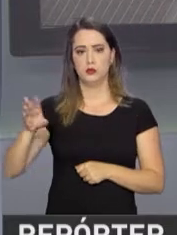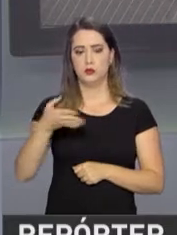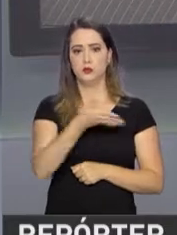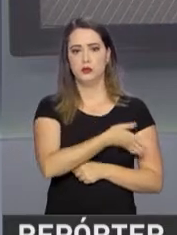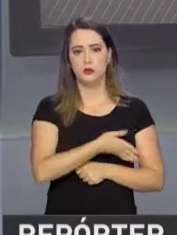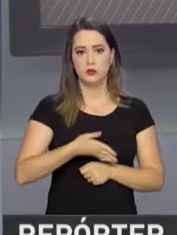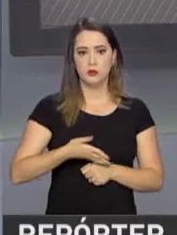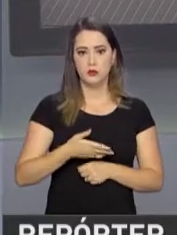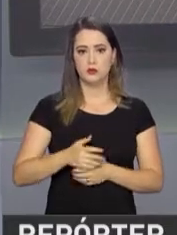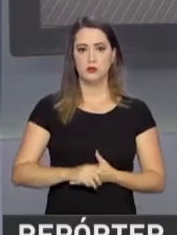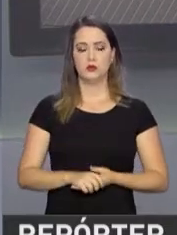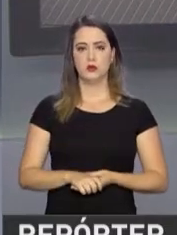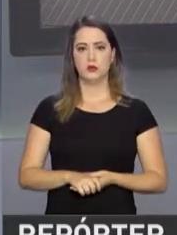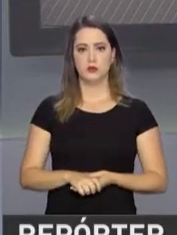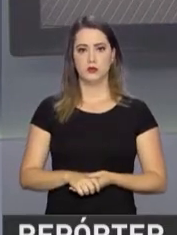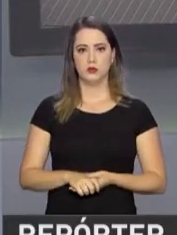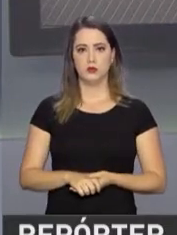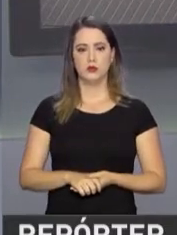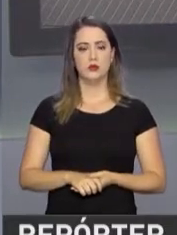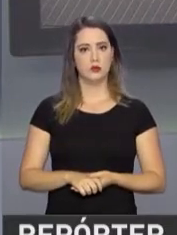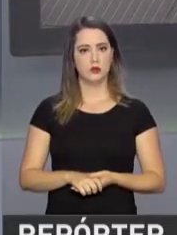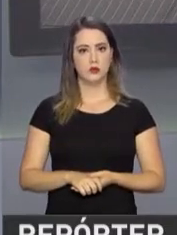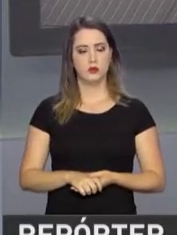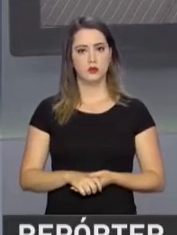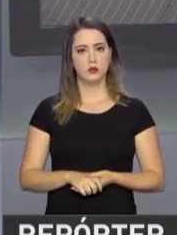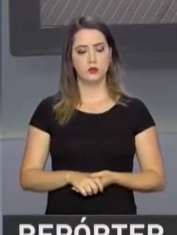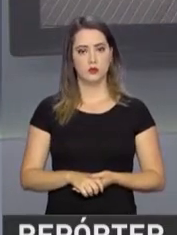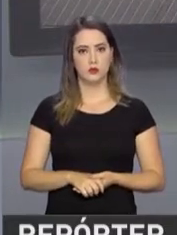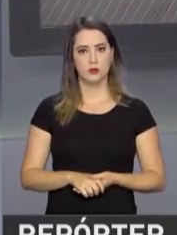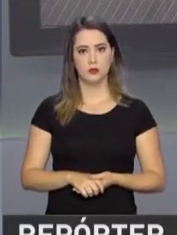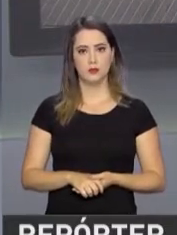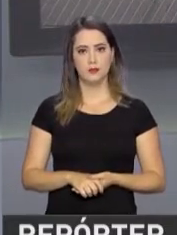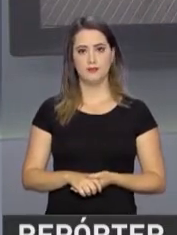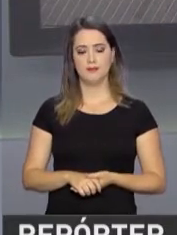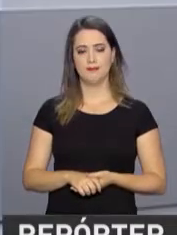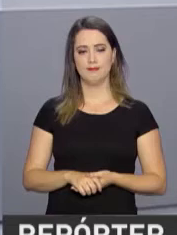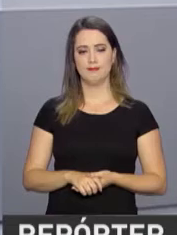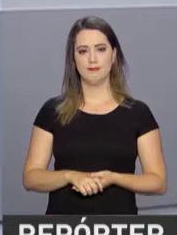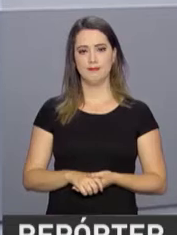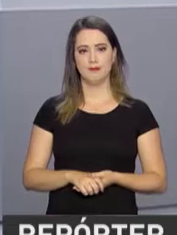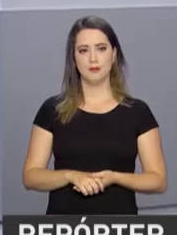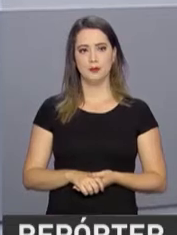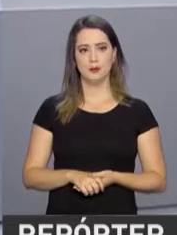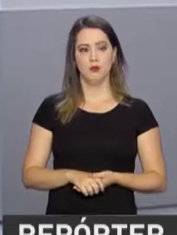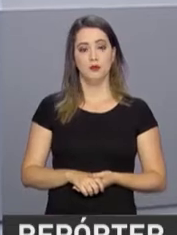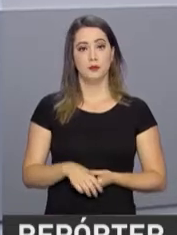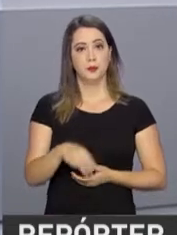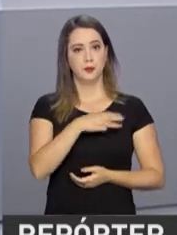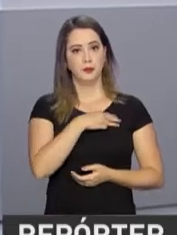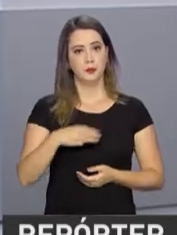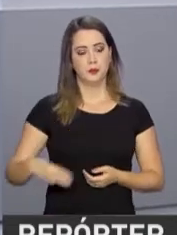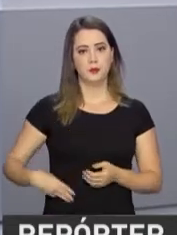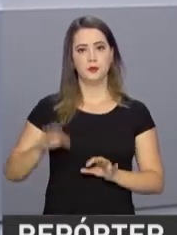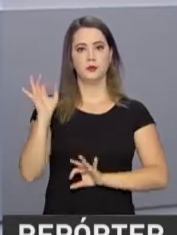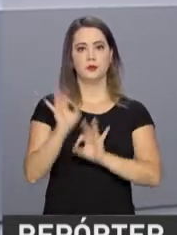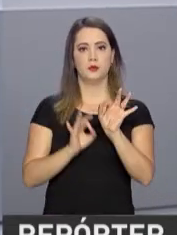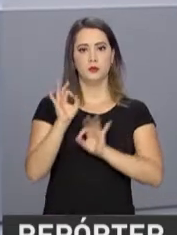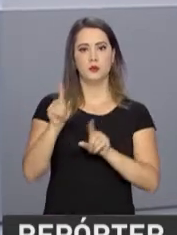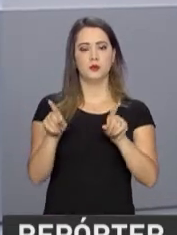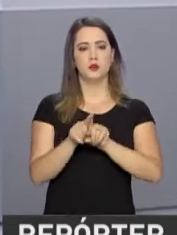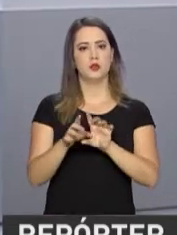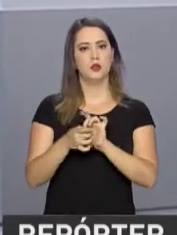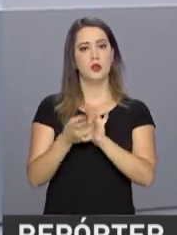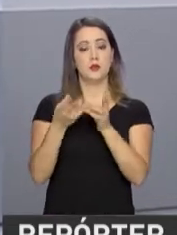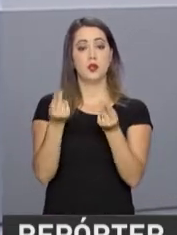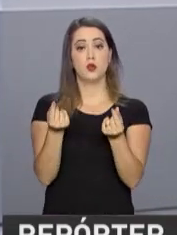consulta pública ponto planejamento.gov.br eo ministro do planejamento falou também sobre a